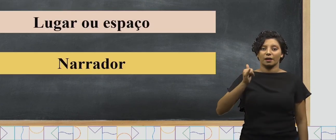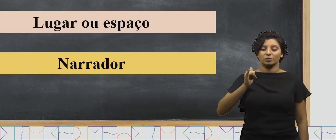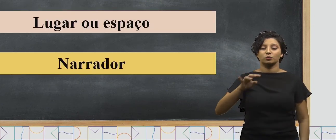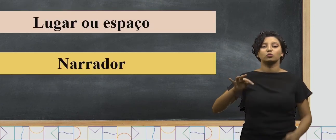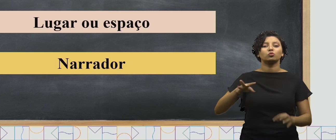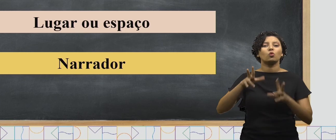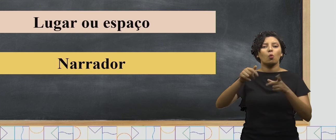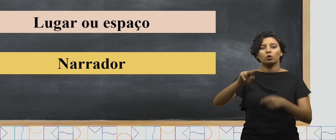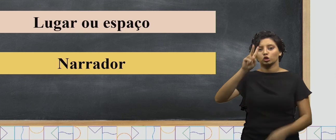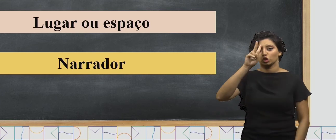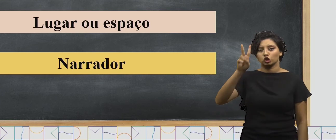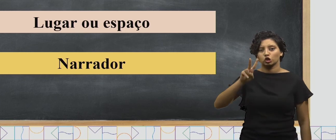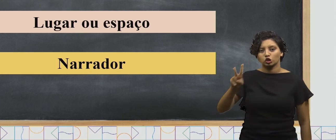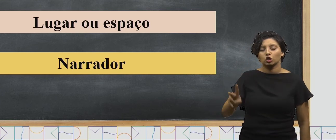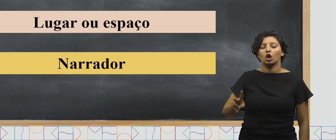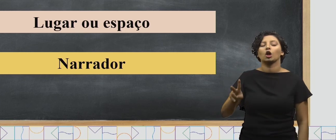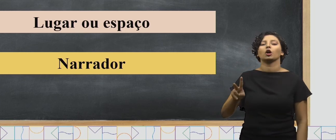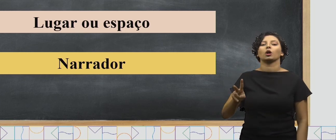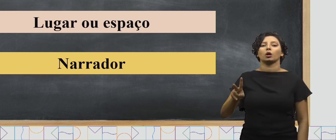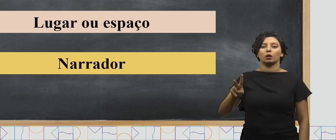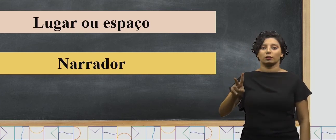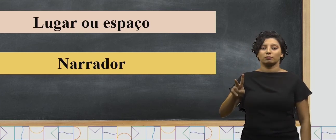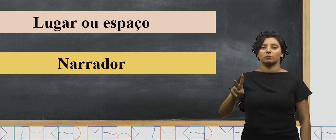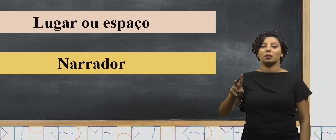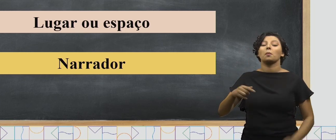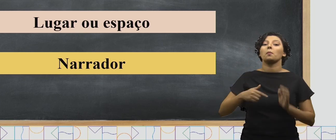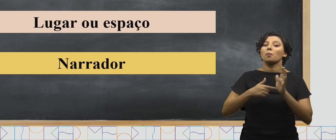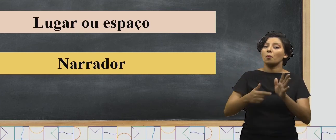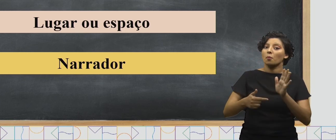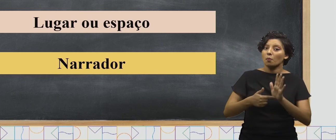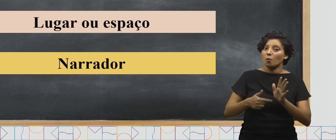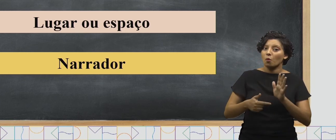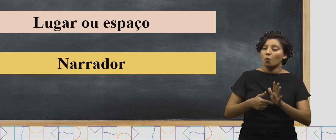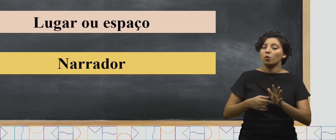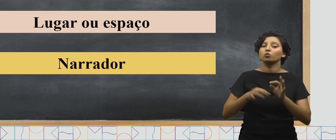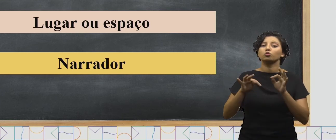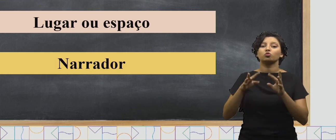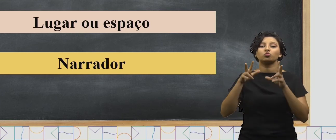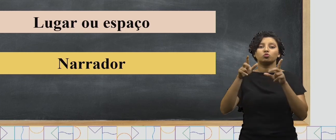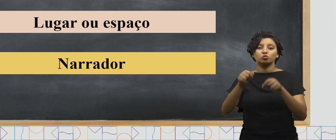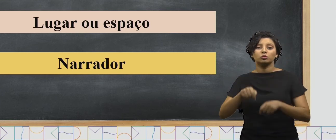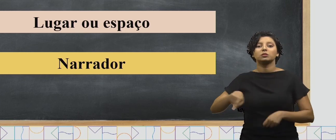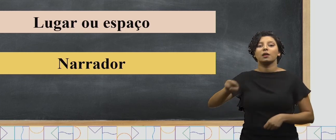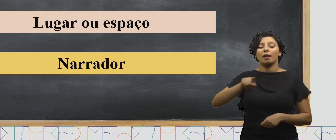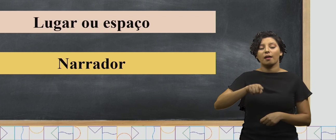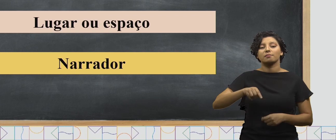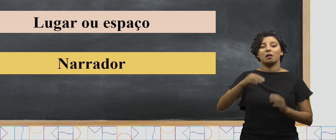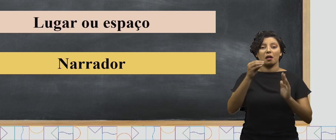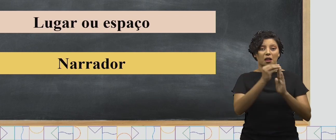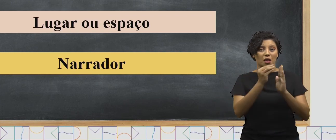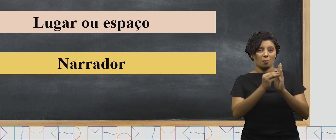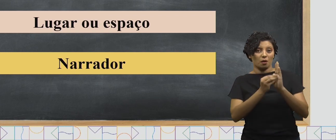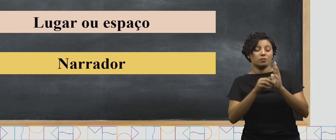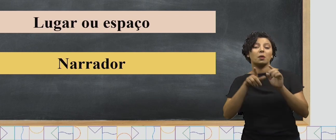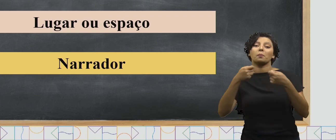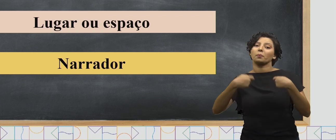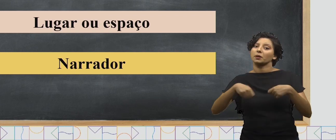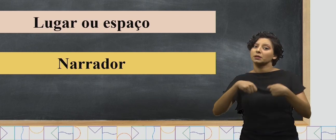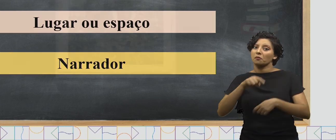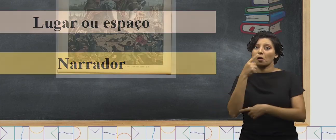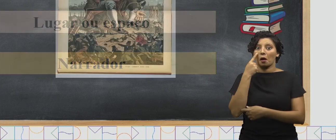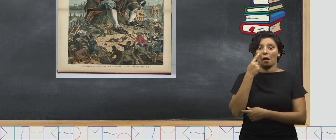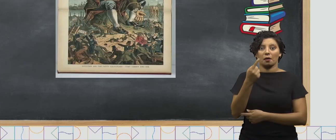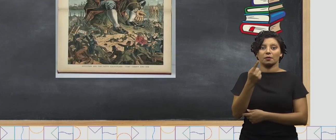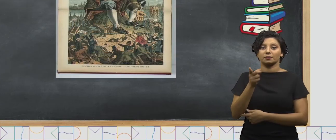a história, toda a narrativa apresenta todos estes elementos e você precisa ficar atento